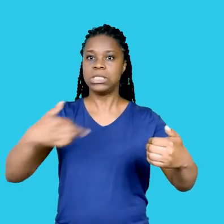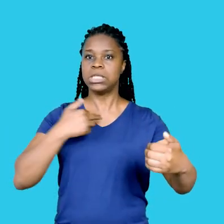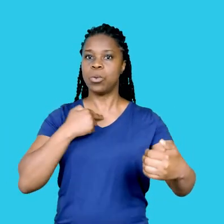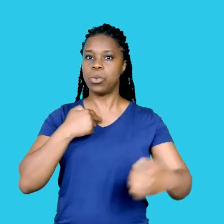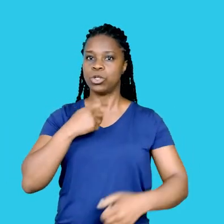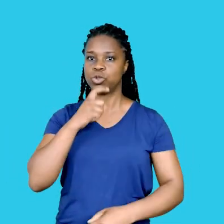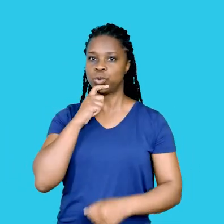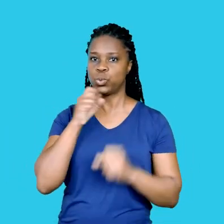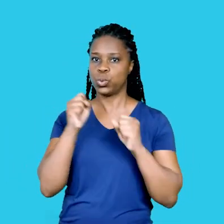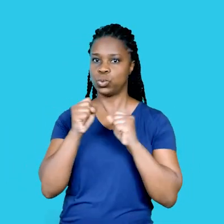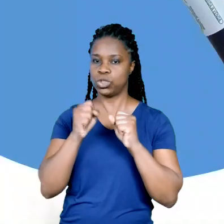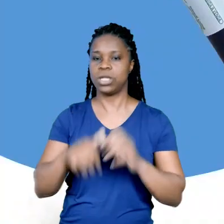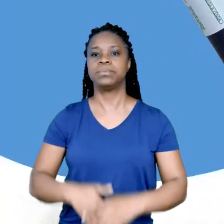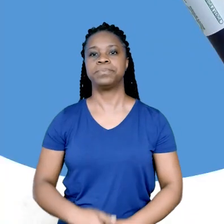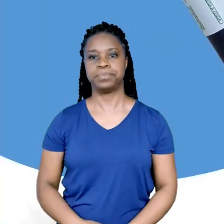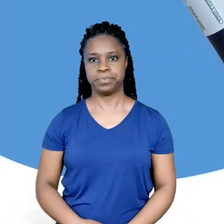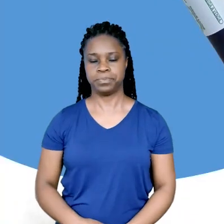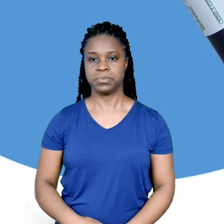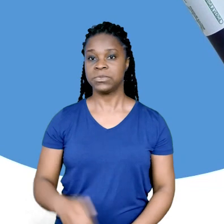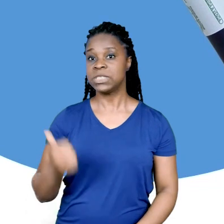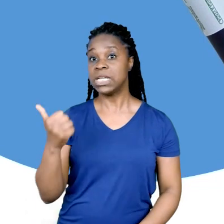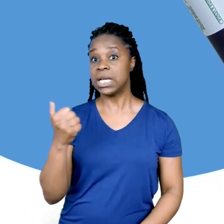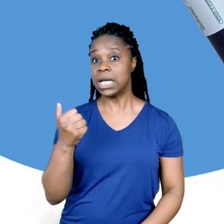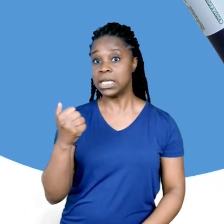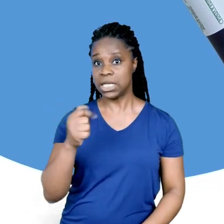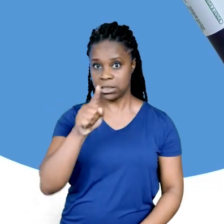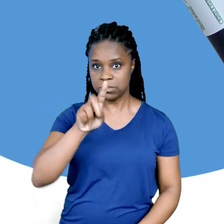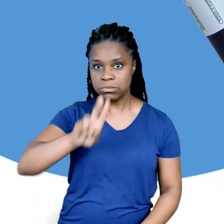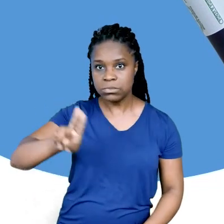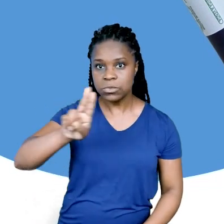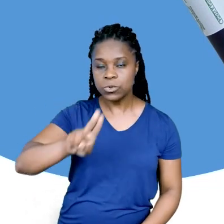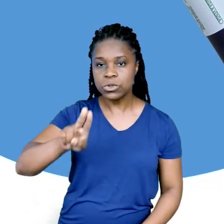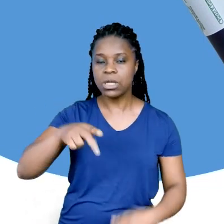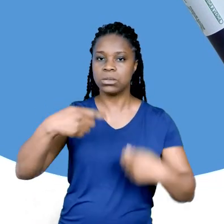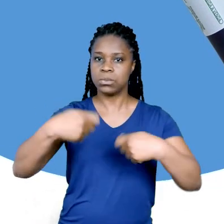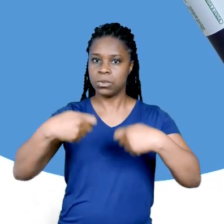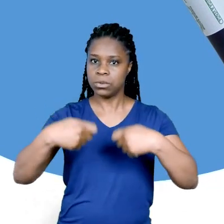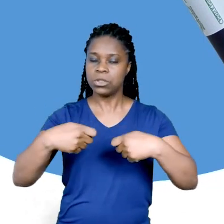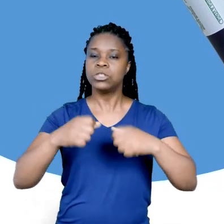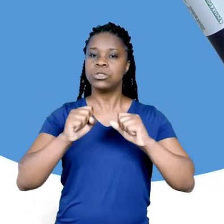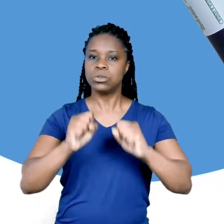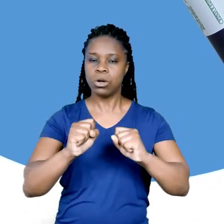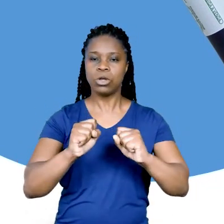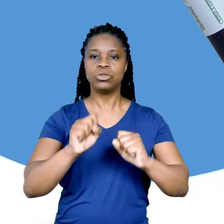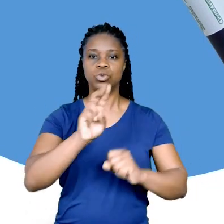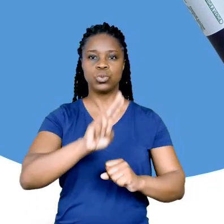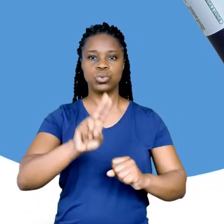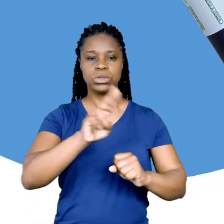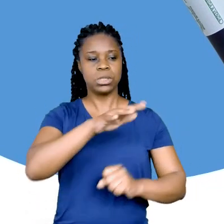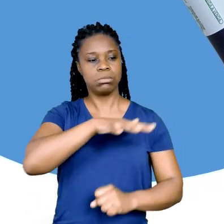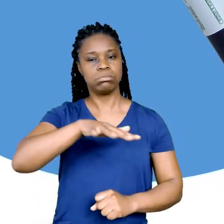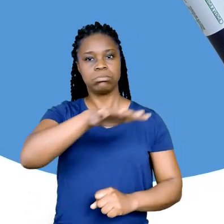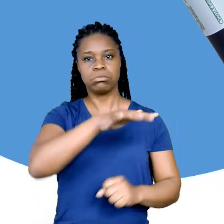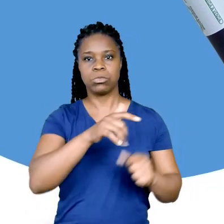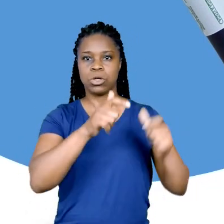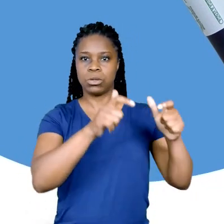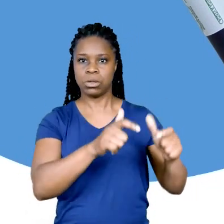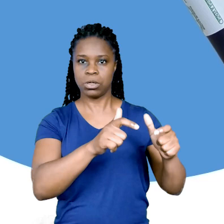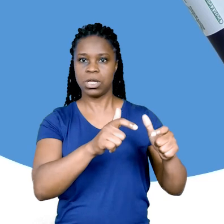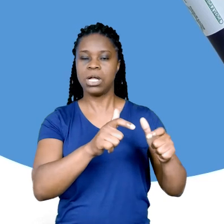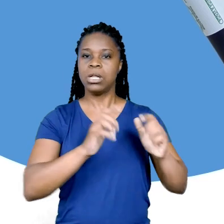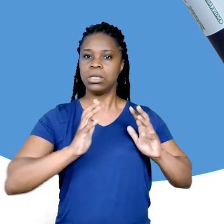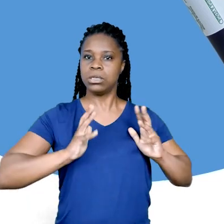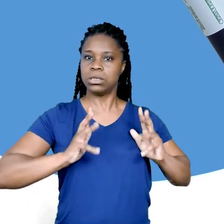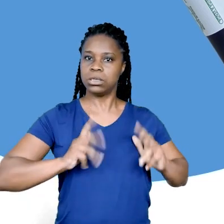não seja congelada. As canetas que estão em uso devem ser armazenadas em temperatura ambiente, em